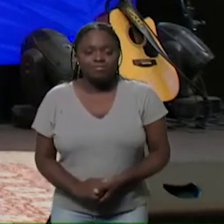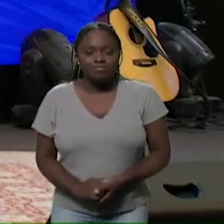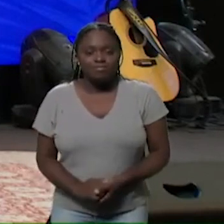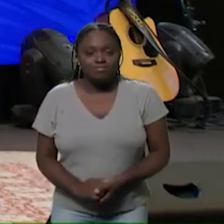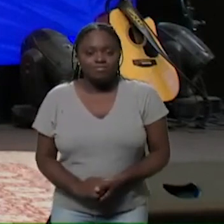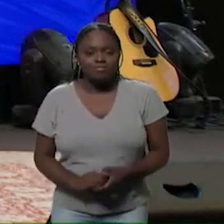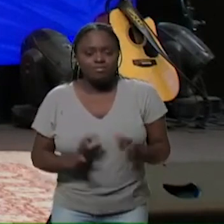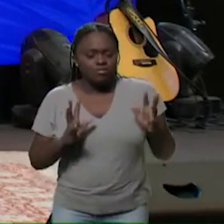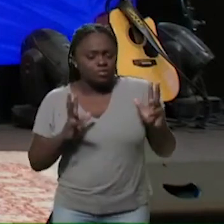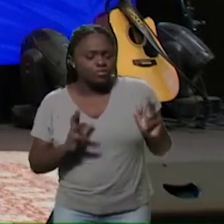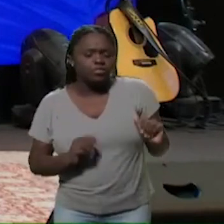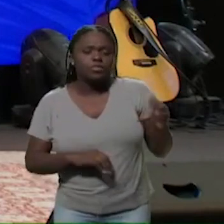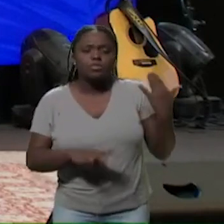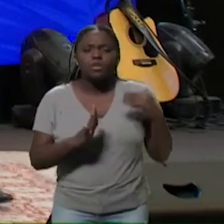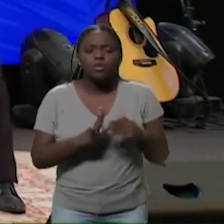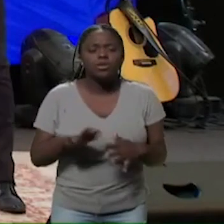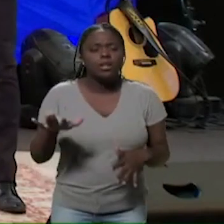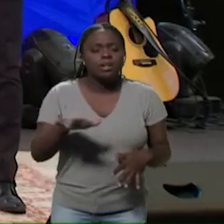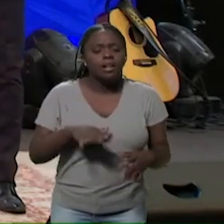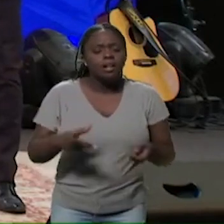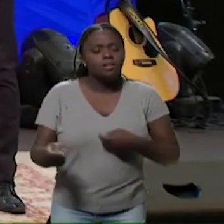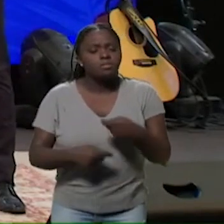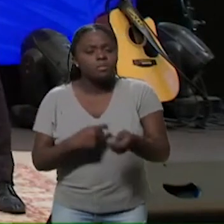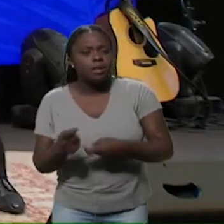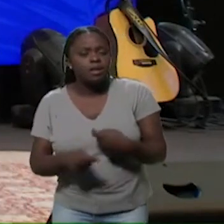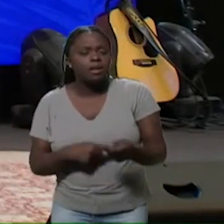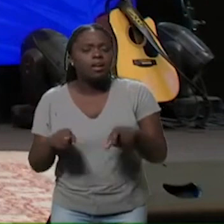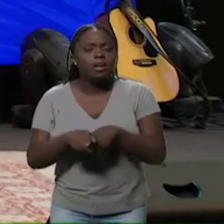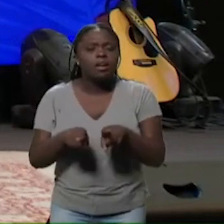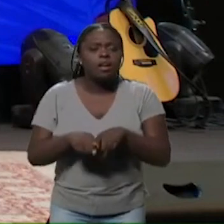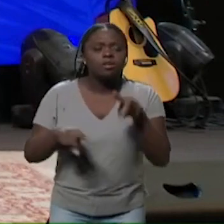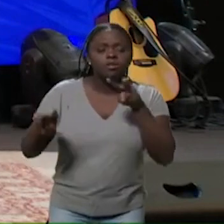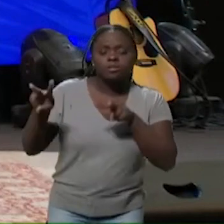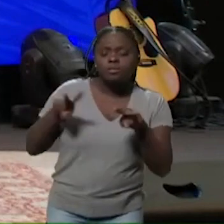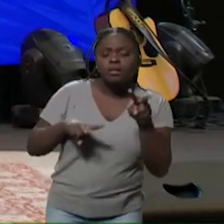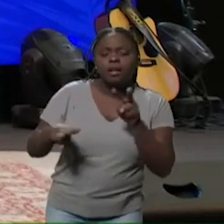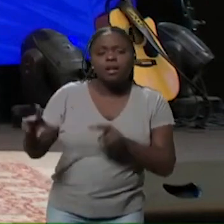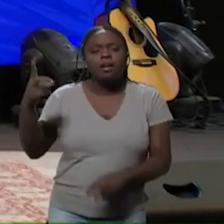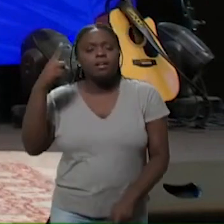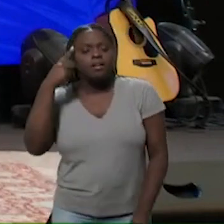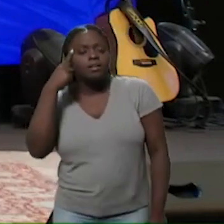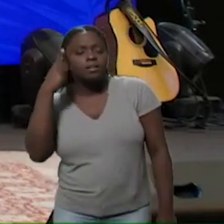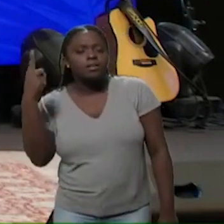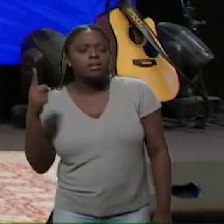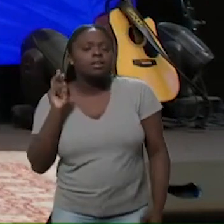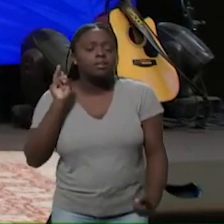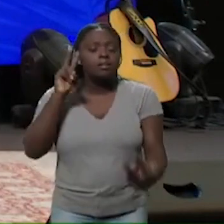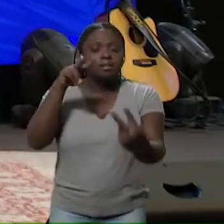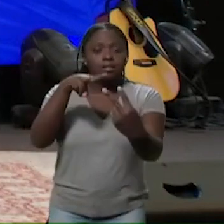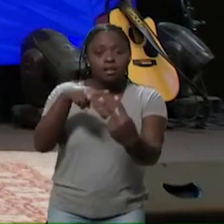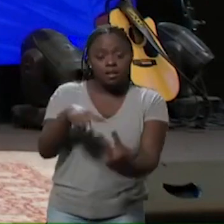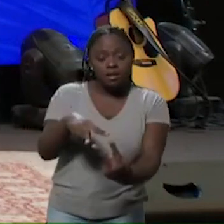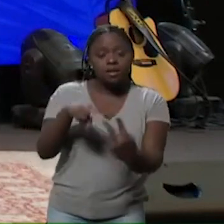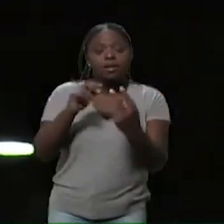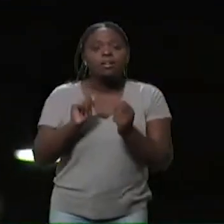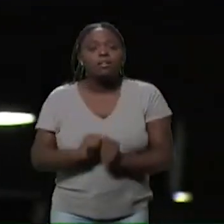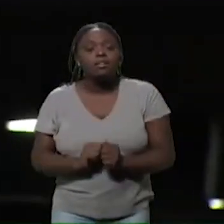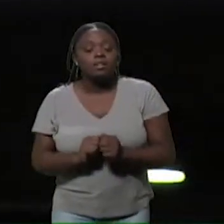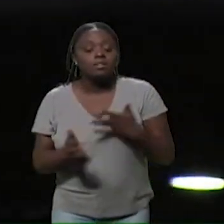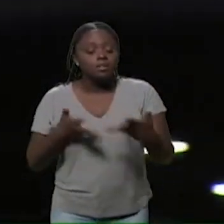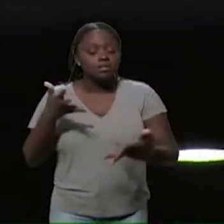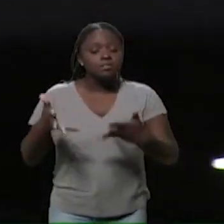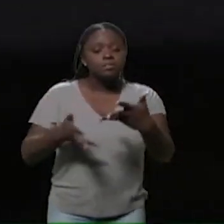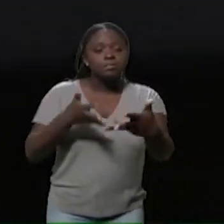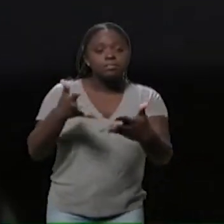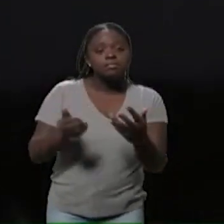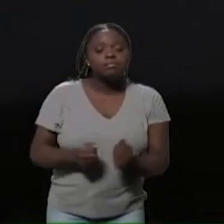Pureza em tudo. Pureza nos negócios. Pureza no olhar. Pureza no pensamento. Pureza online. Pureza nas palavras.